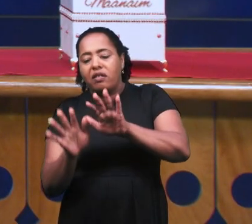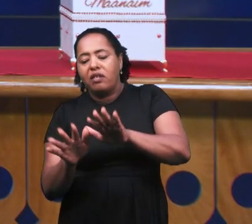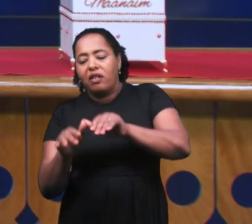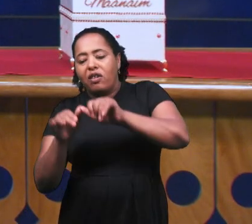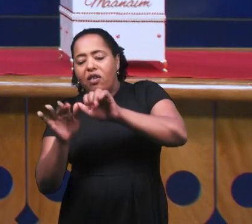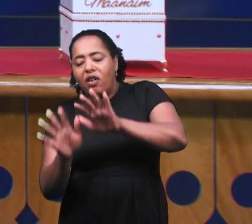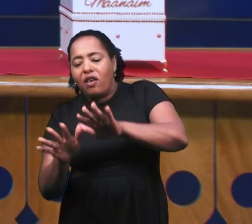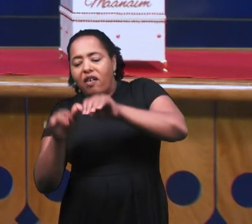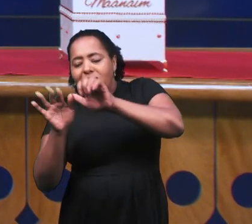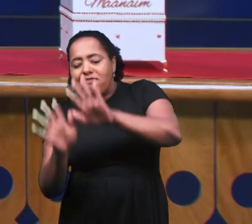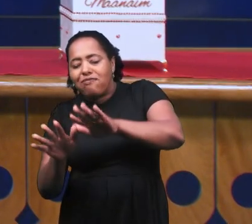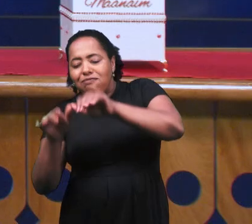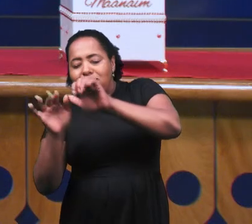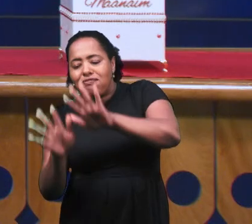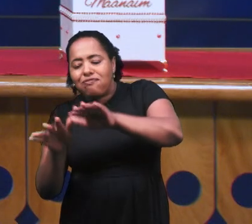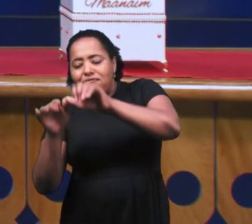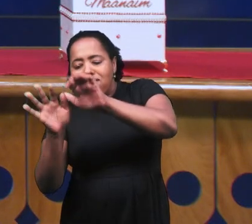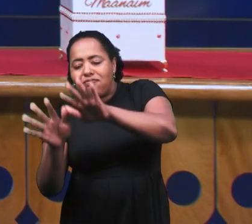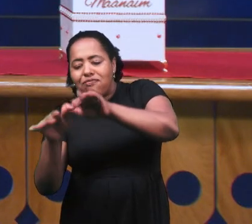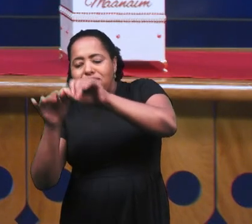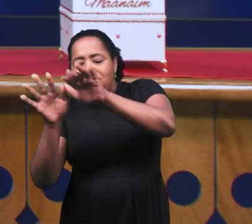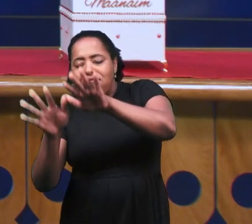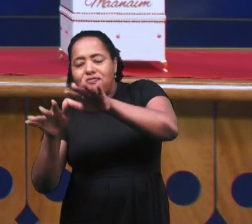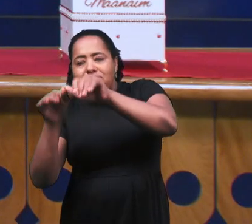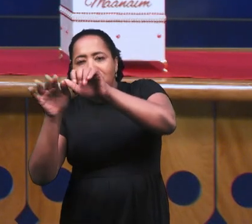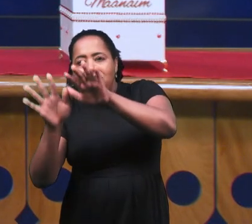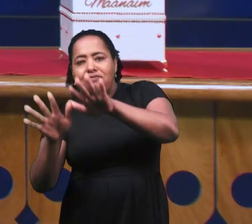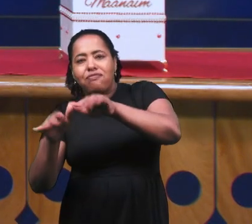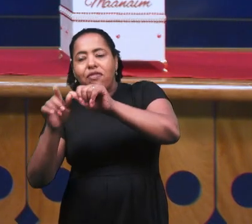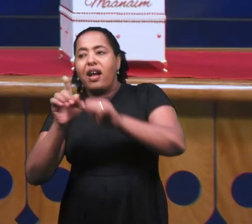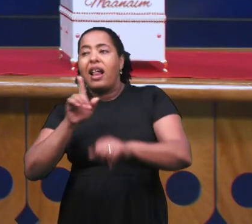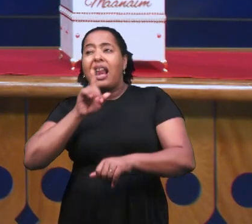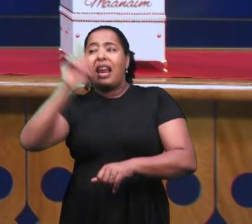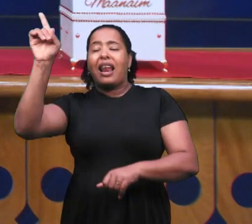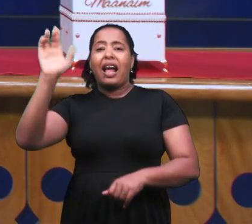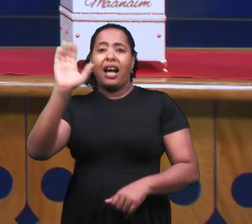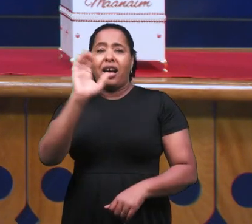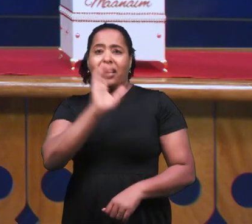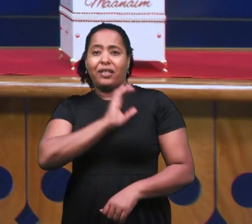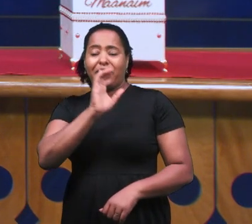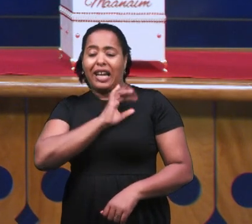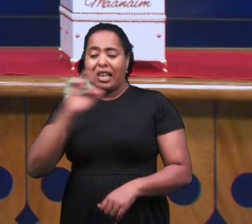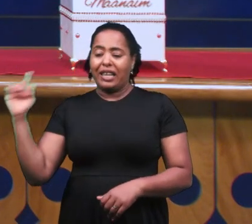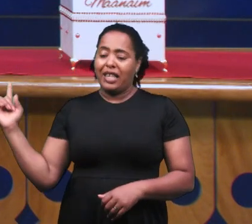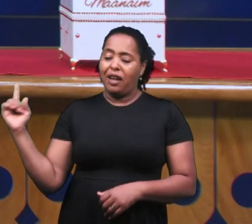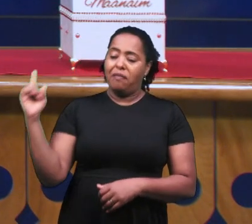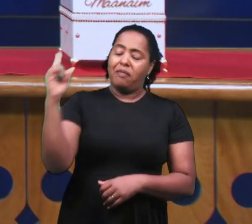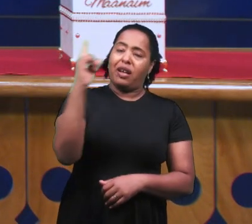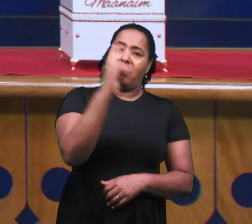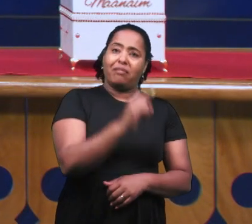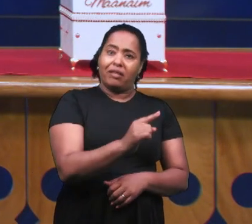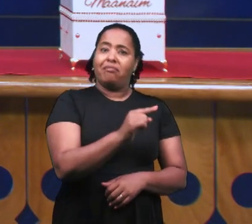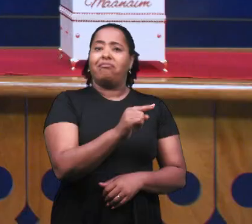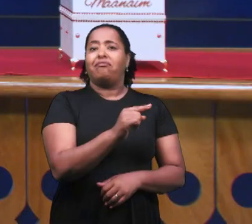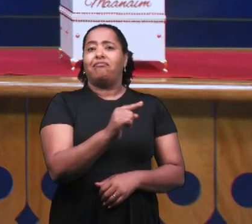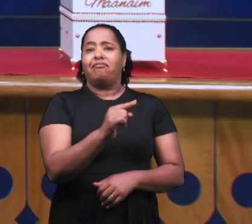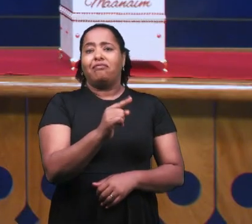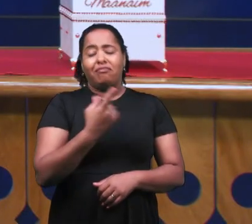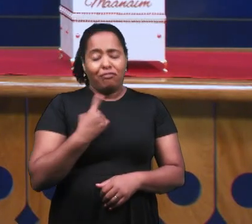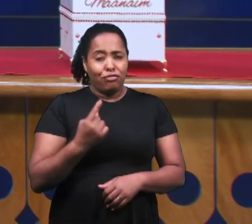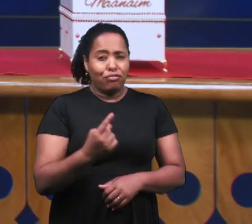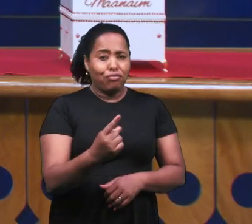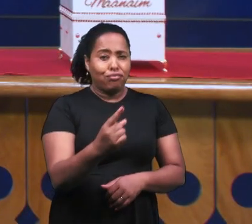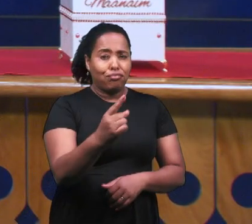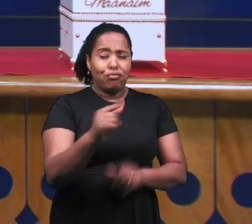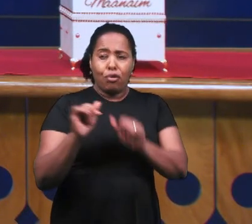quilômetros. Uma cegonha sai lá do Canadá e vai bater na Argentina, cara. Entendeu? E é um voo que